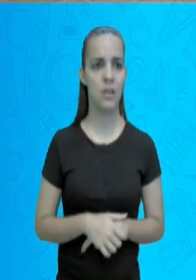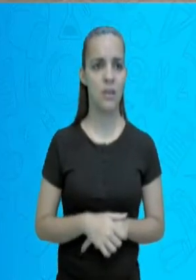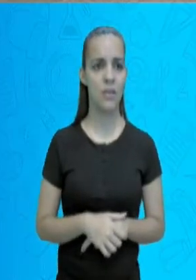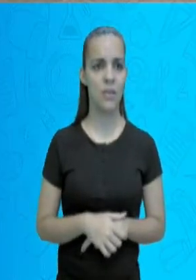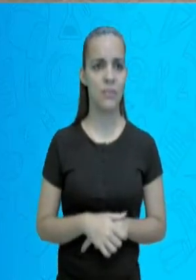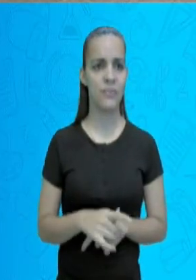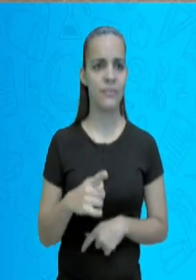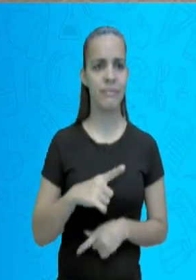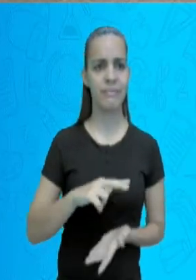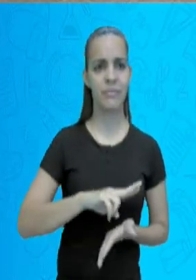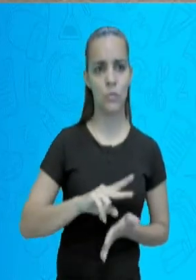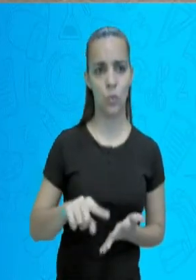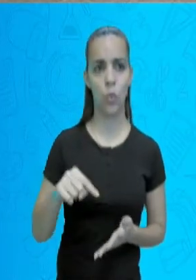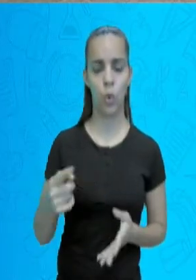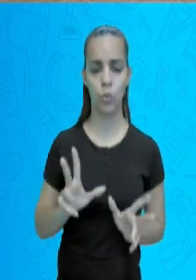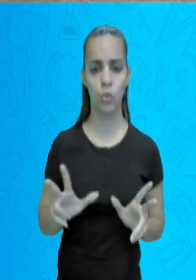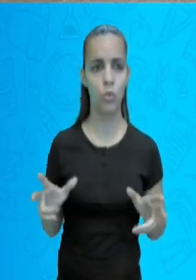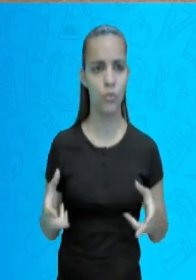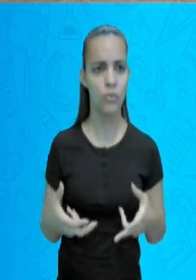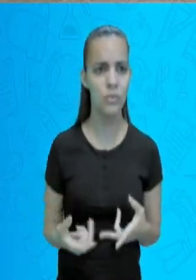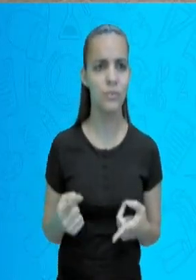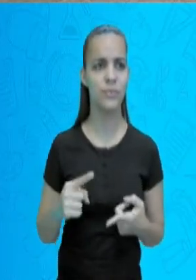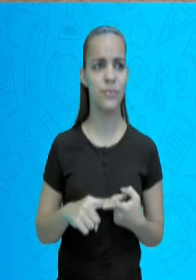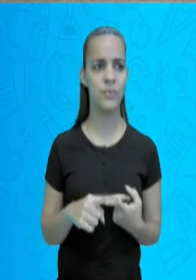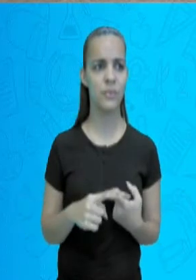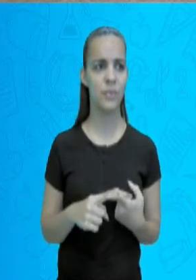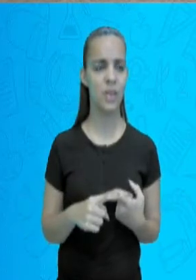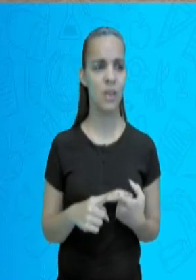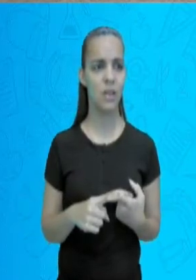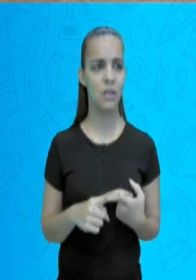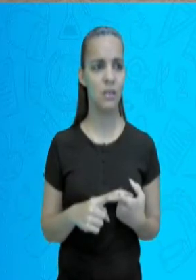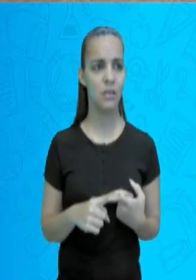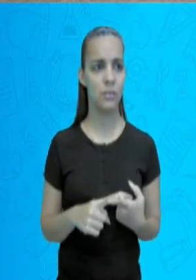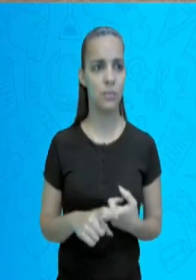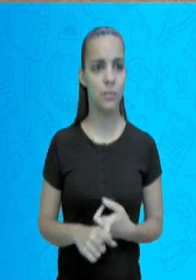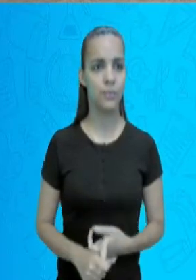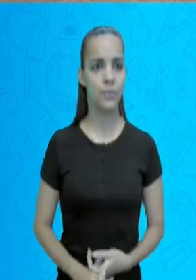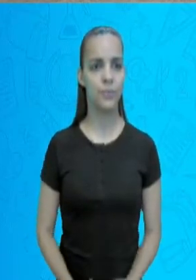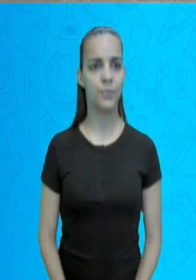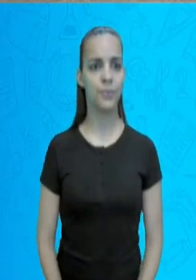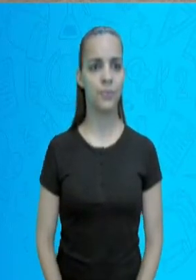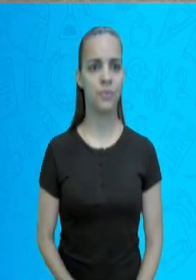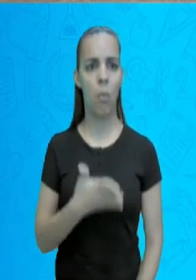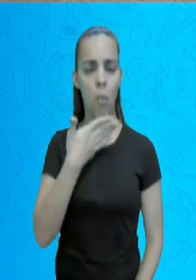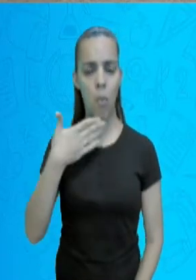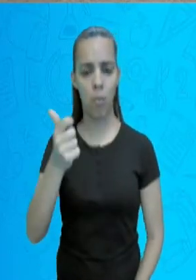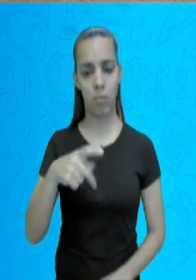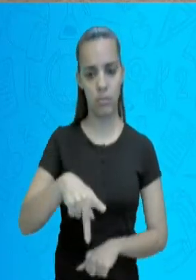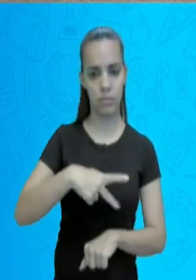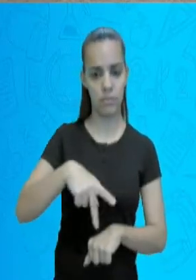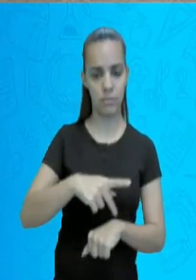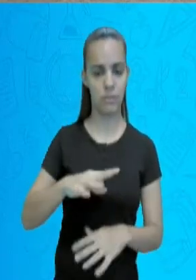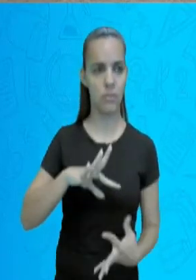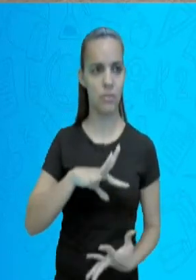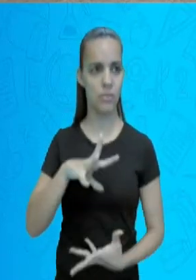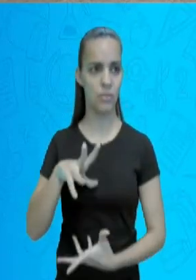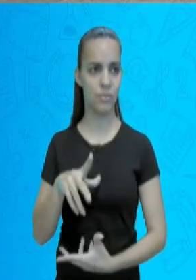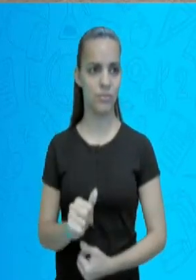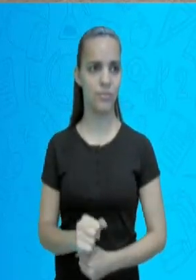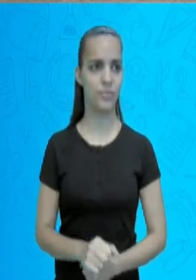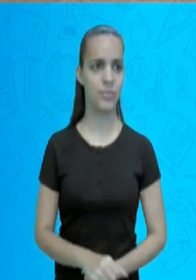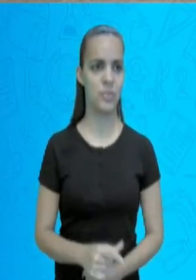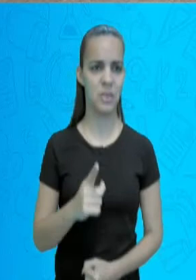um país? É um país. É o menor país do mundo. Ele tem menos de